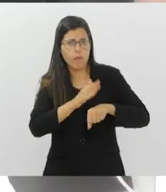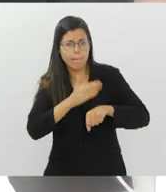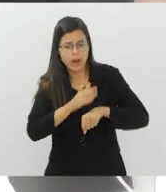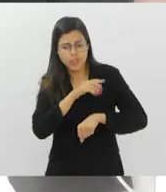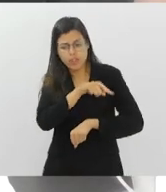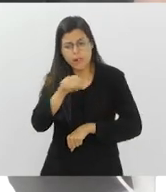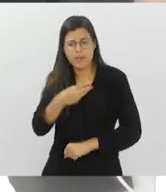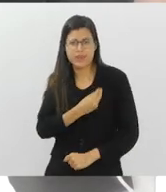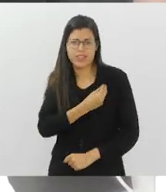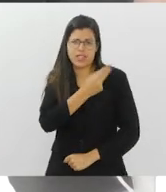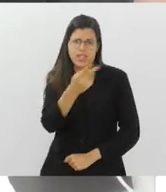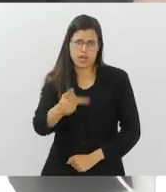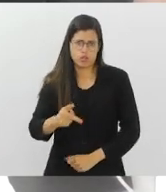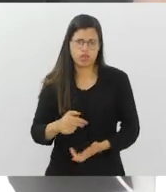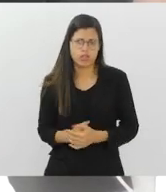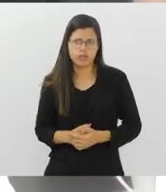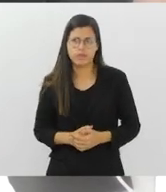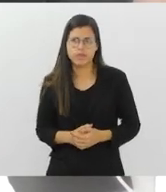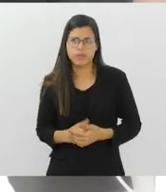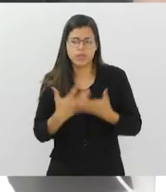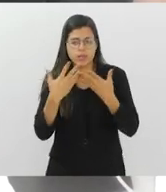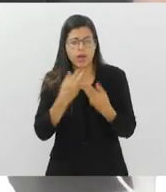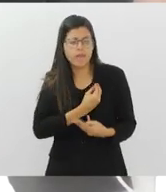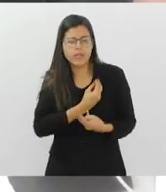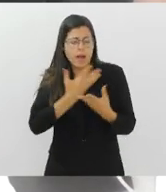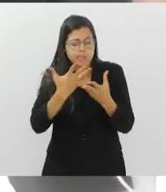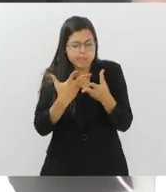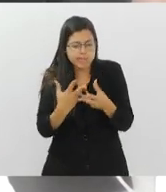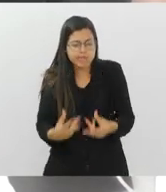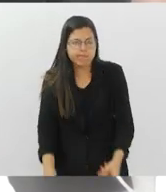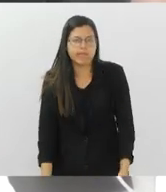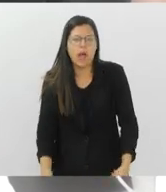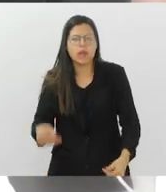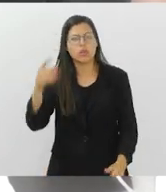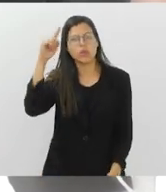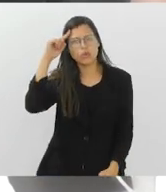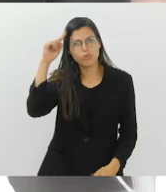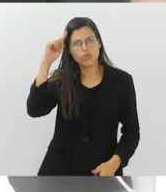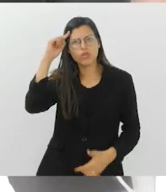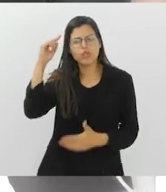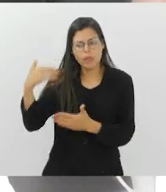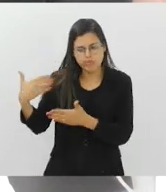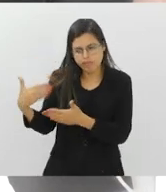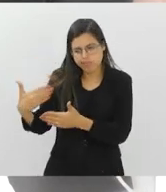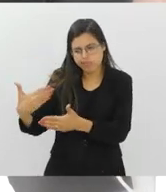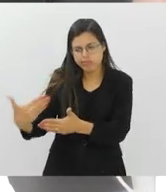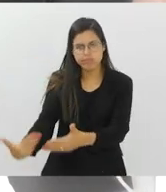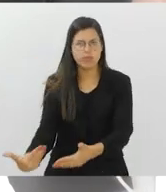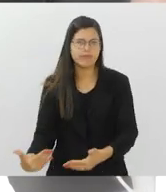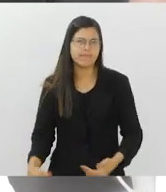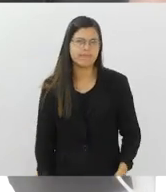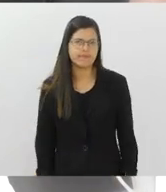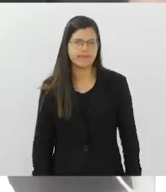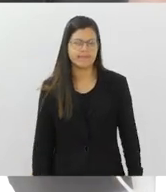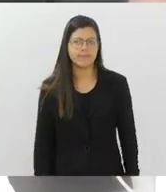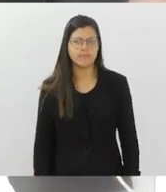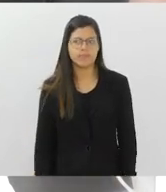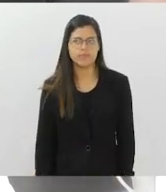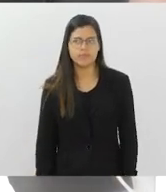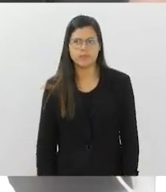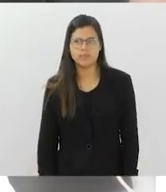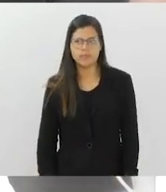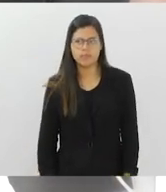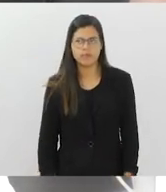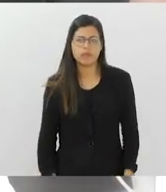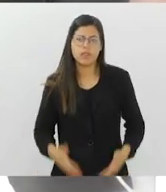deles, que está se esvaindo dia após dia, noite após noite, mal dormida. É nesse sentido